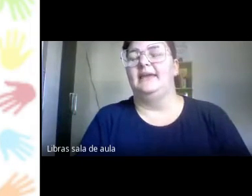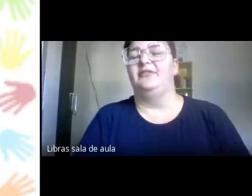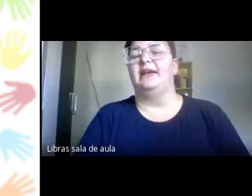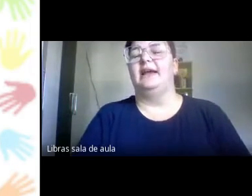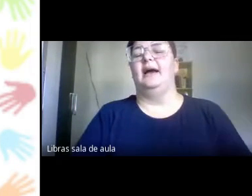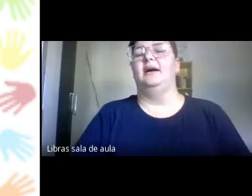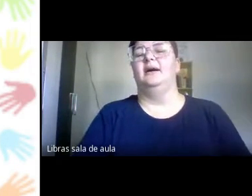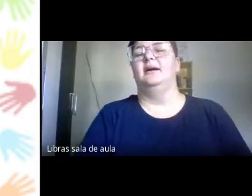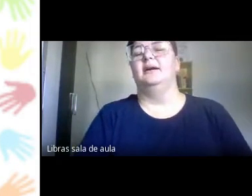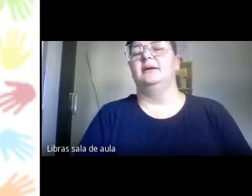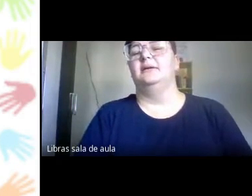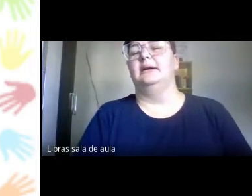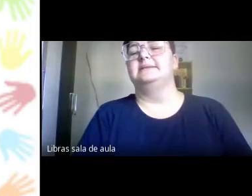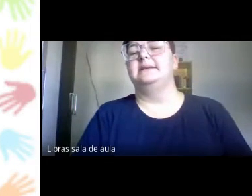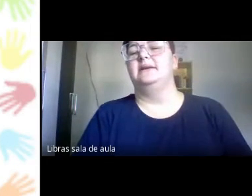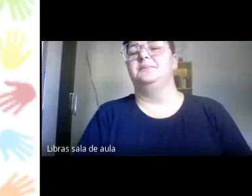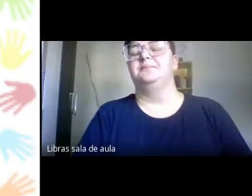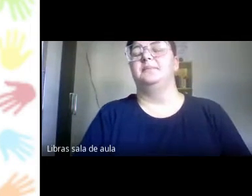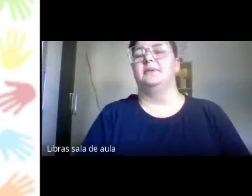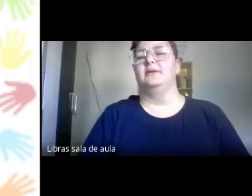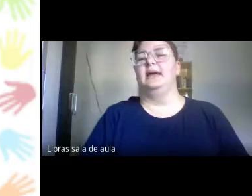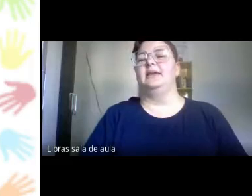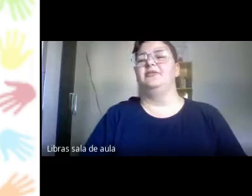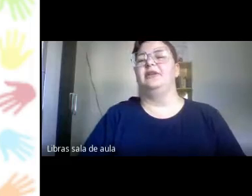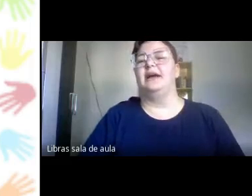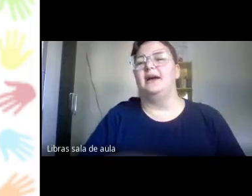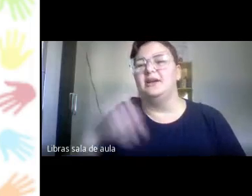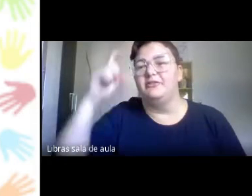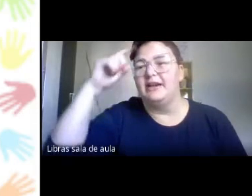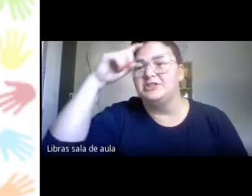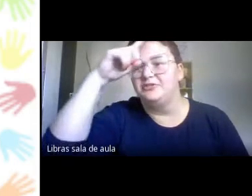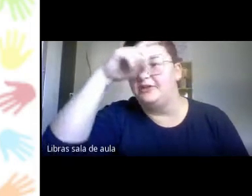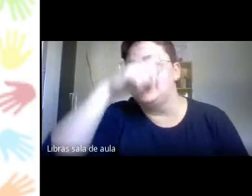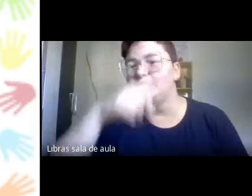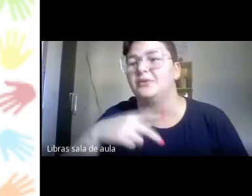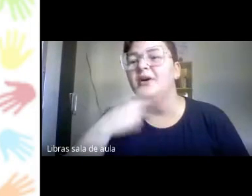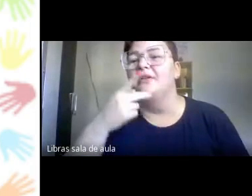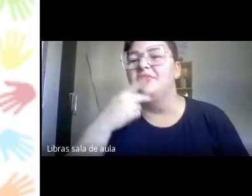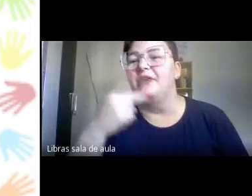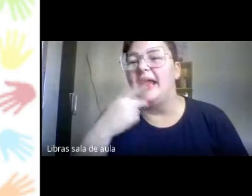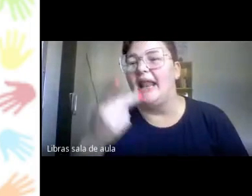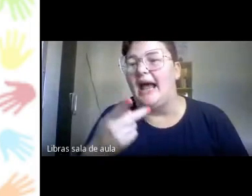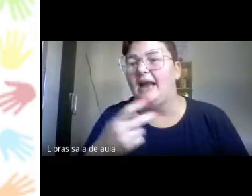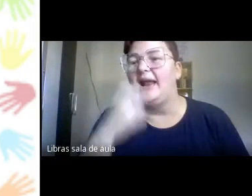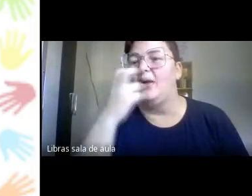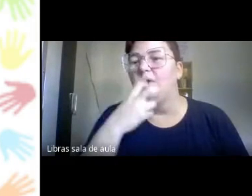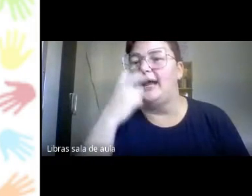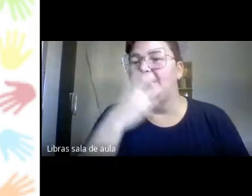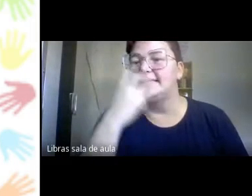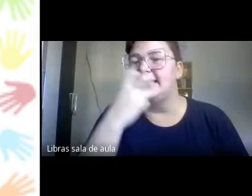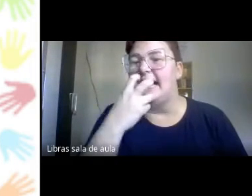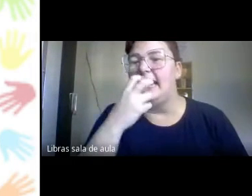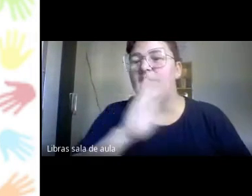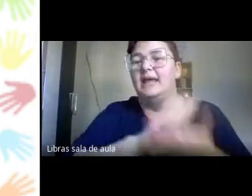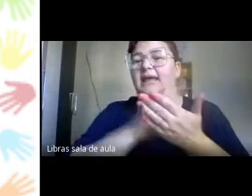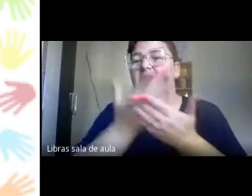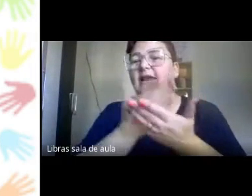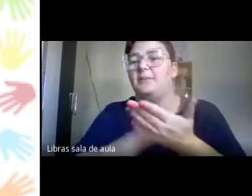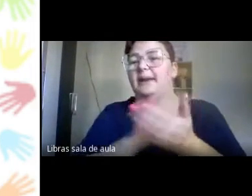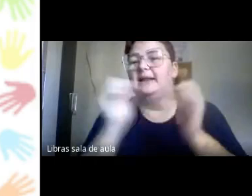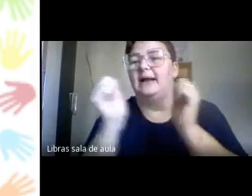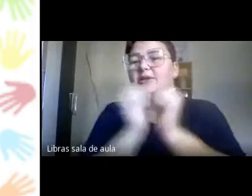É que fica assim, é que fica difícil falar, né, oralizar